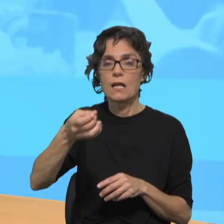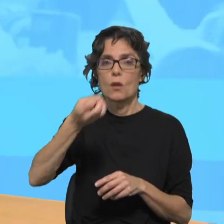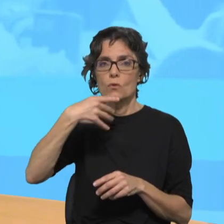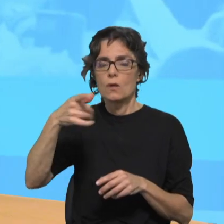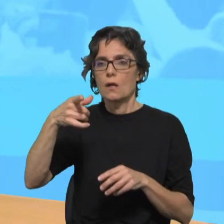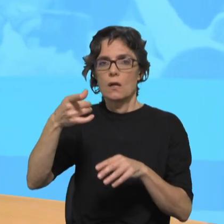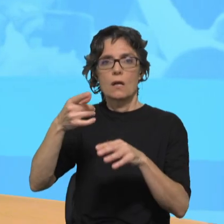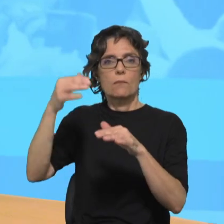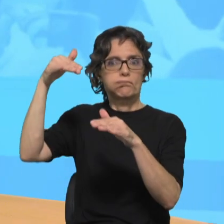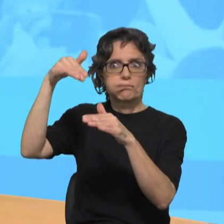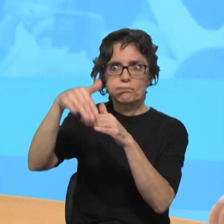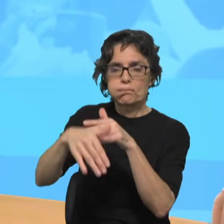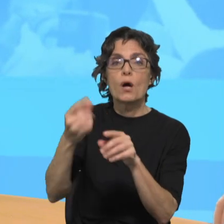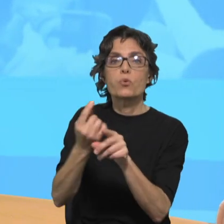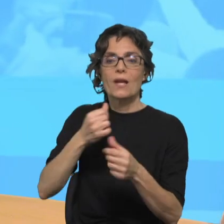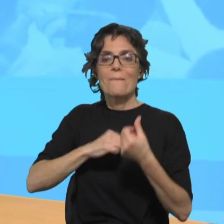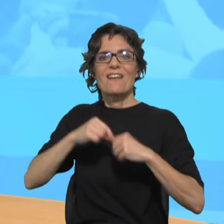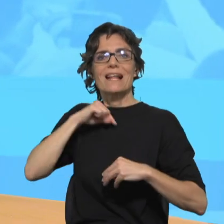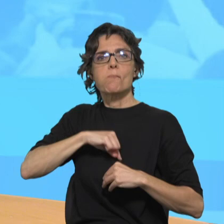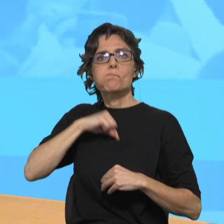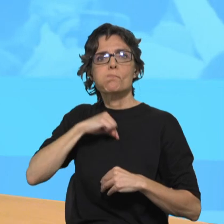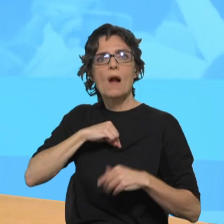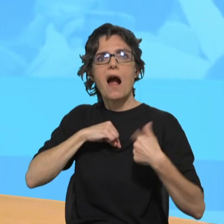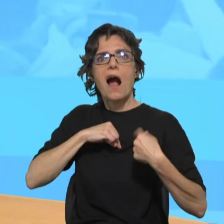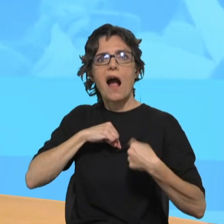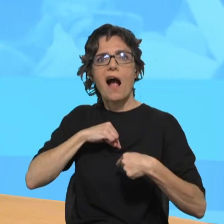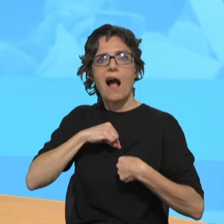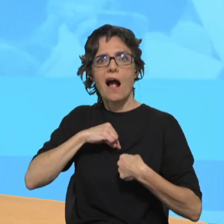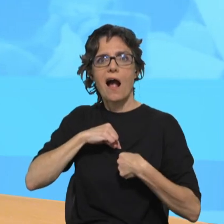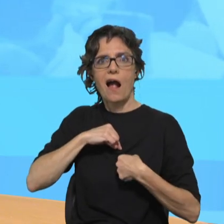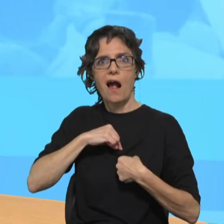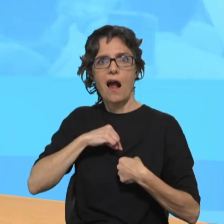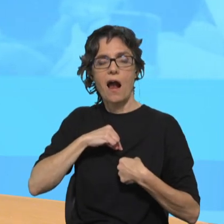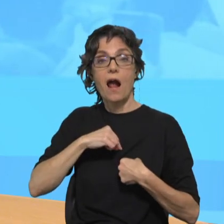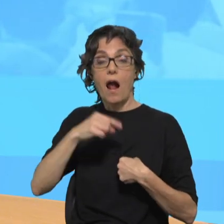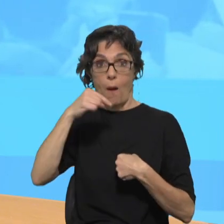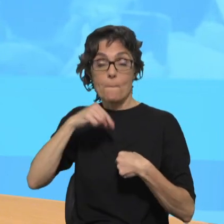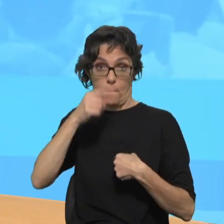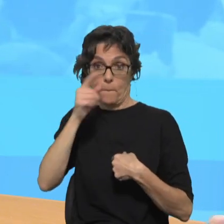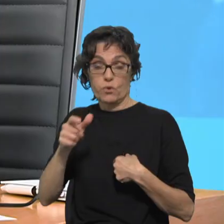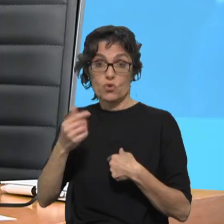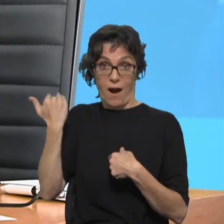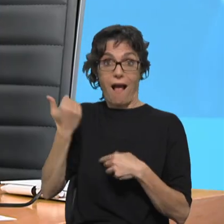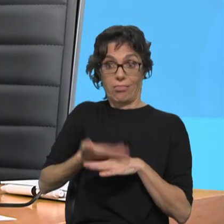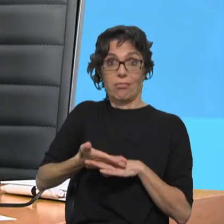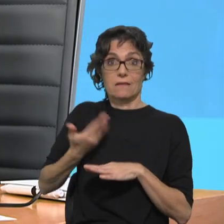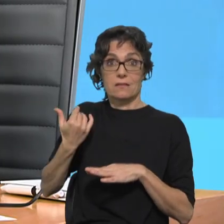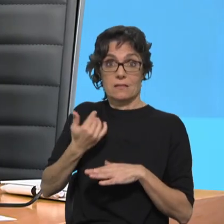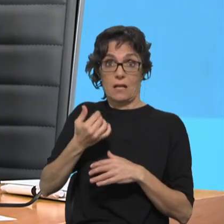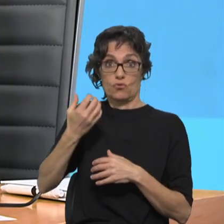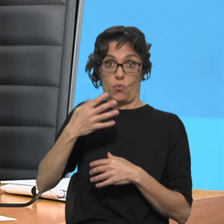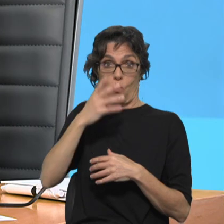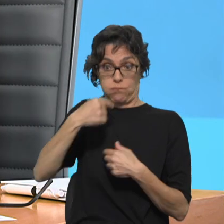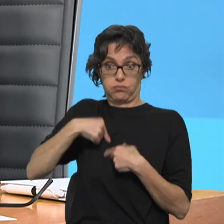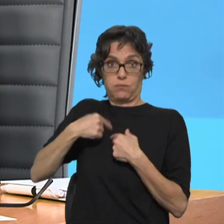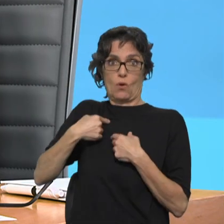fragilizadas, com a ferida muito exposta. E nós temos que saber... Pessoas abusadas. Pessoas abusadas no passado, que guardaram este